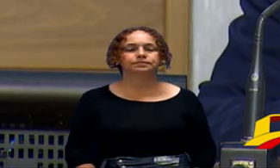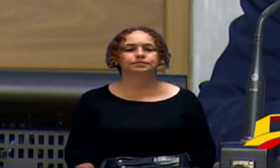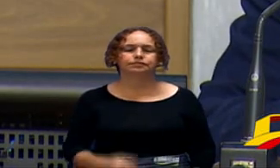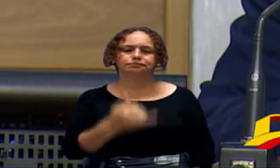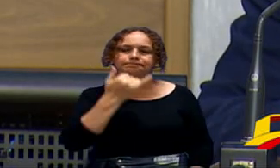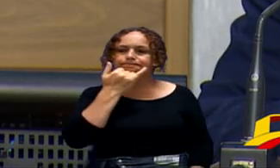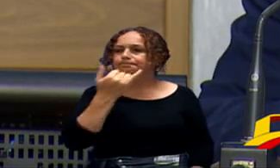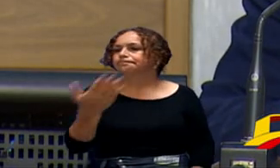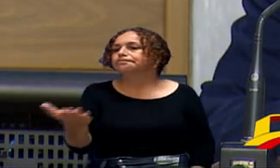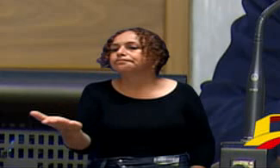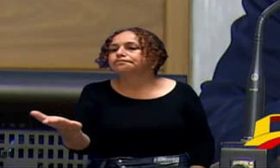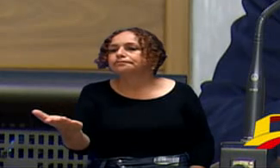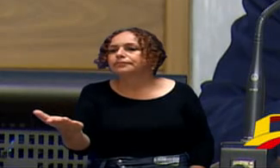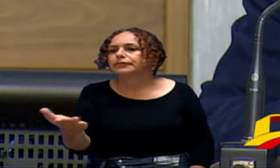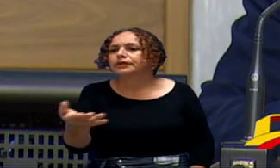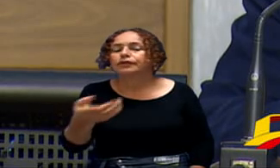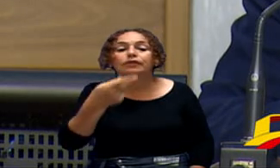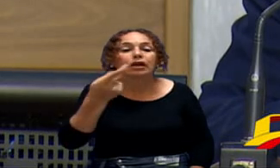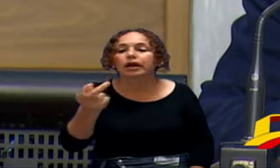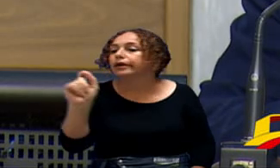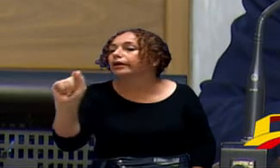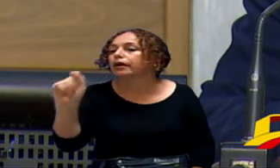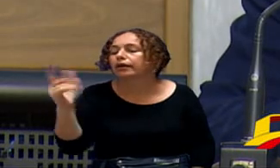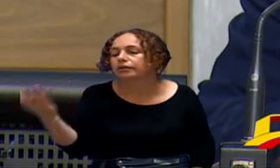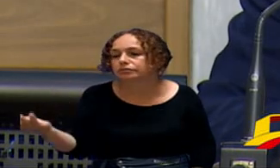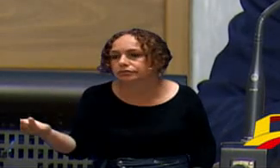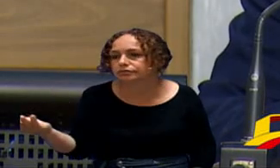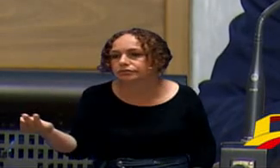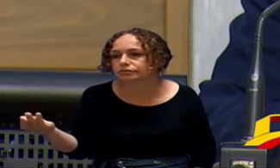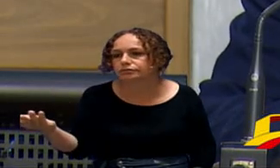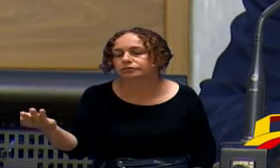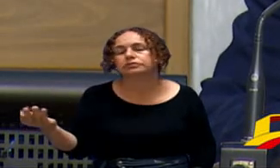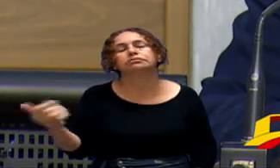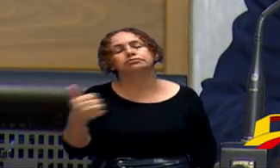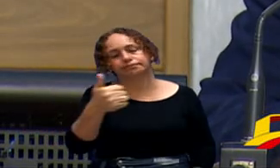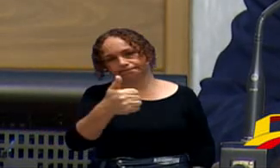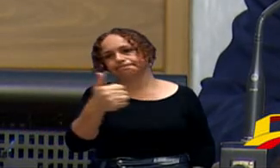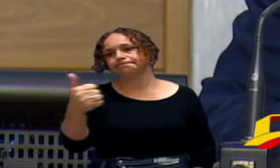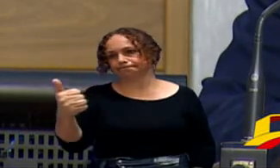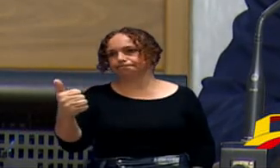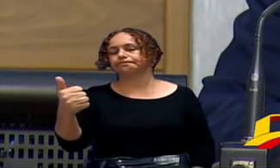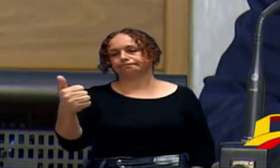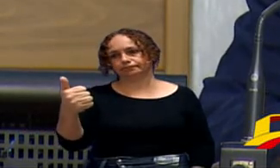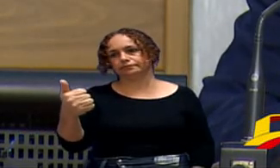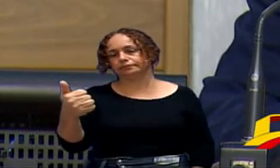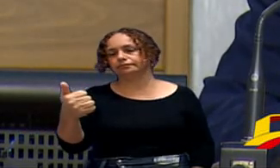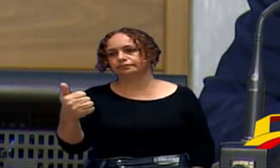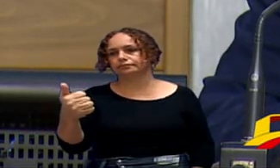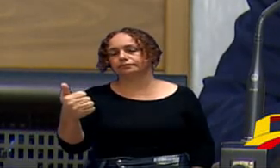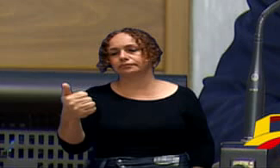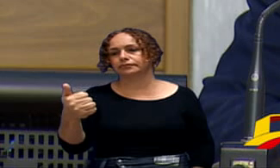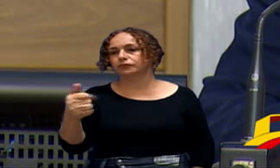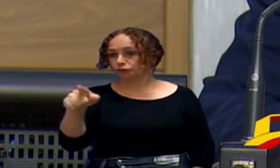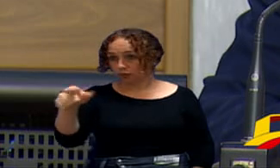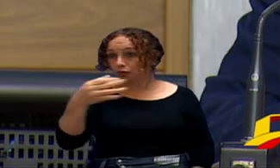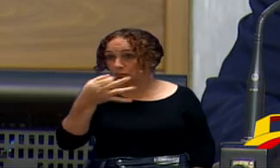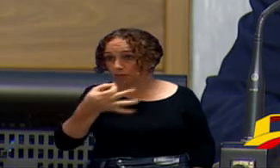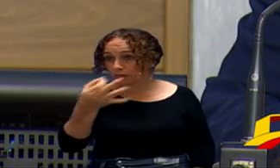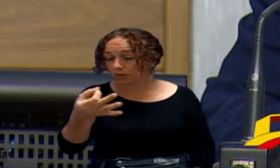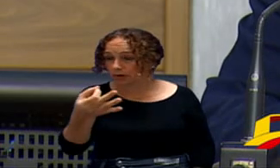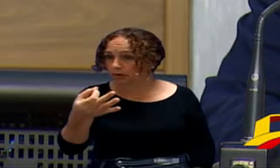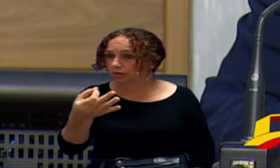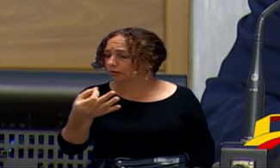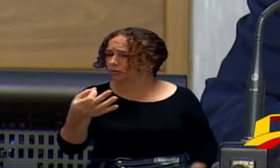Desculpa. Quem vai falar? Ah, tá bom. Então, vamos corrigir. A senhora vai falar? Então,